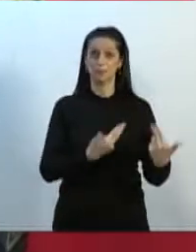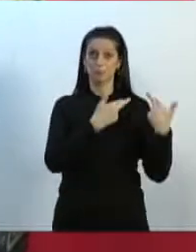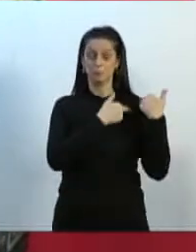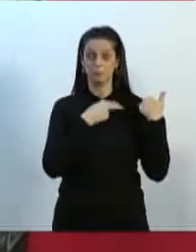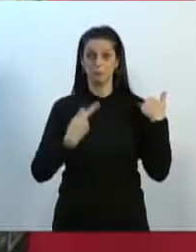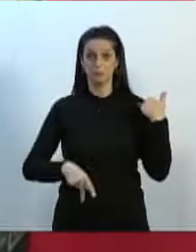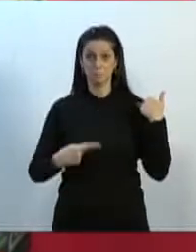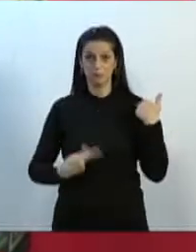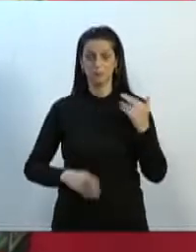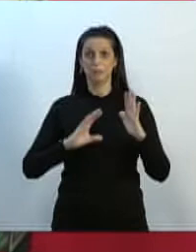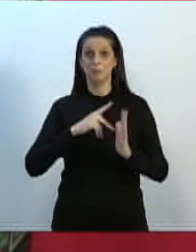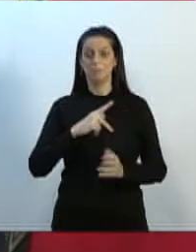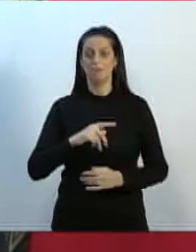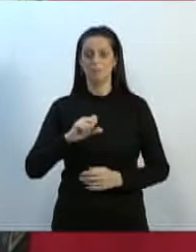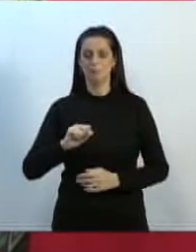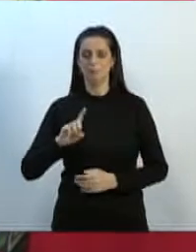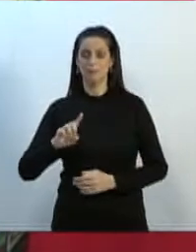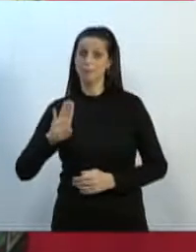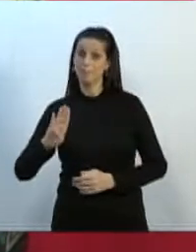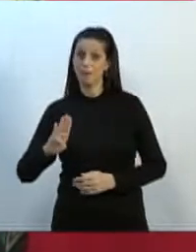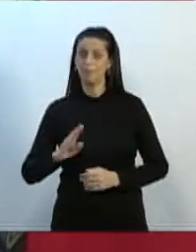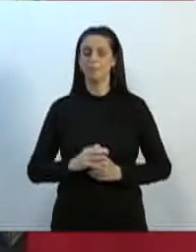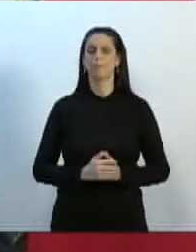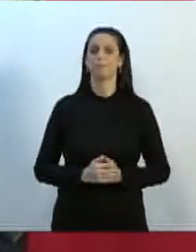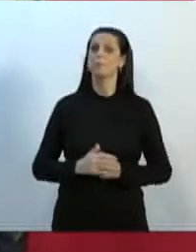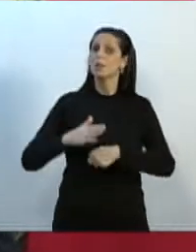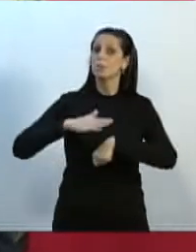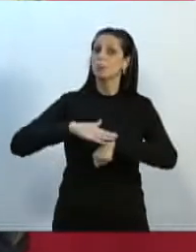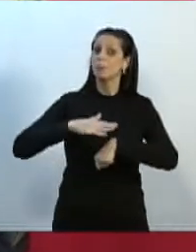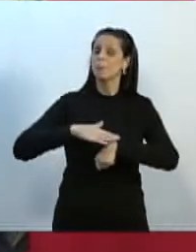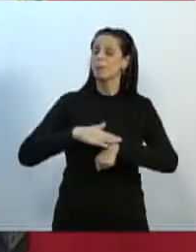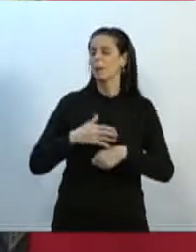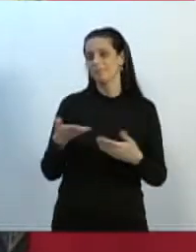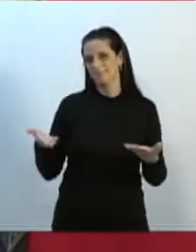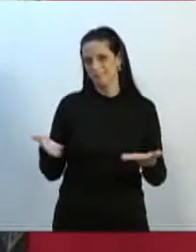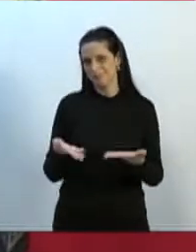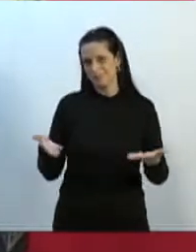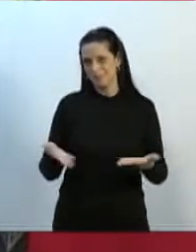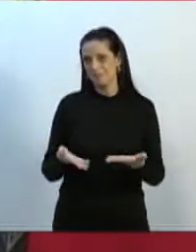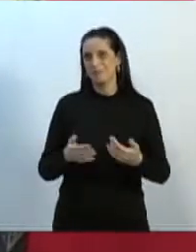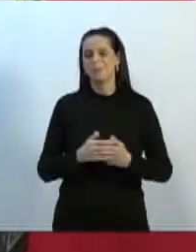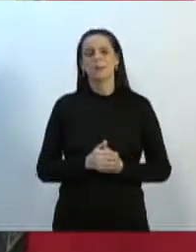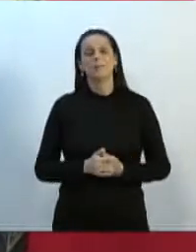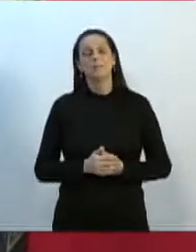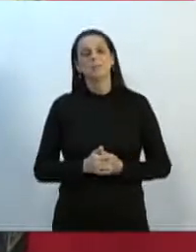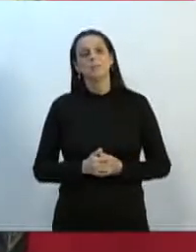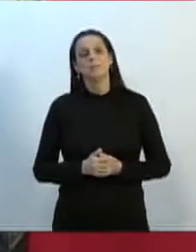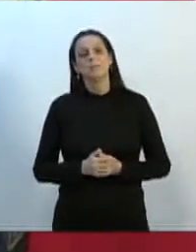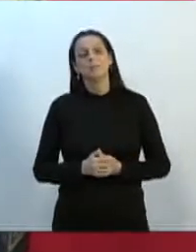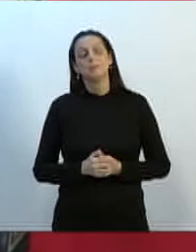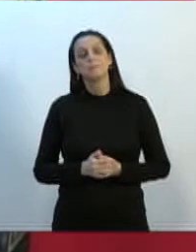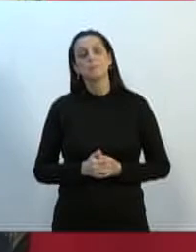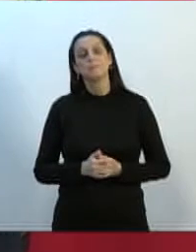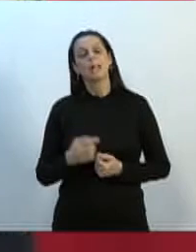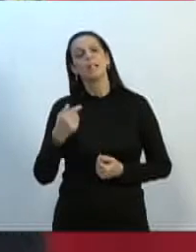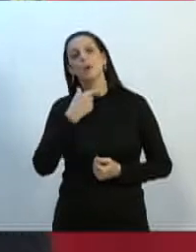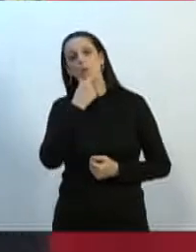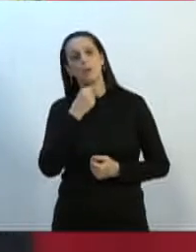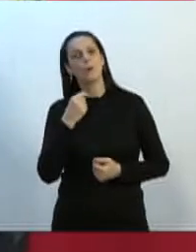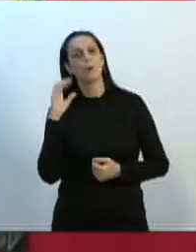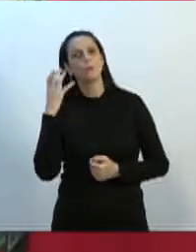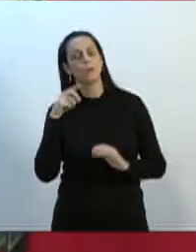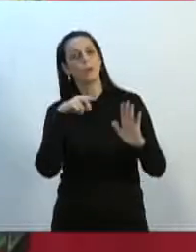município, o PSDB, está no momento de prévias. E falando a respeito do PSDB, eu queria